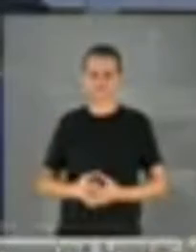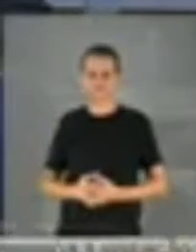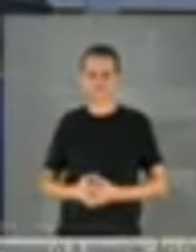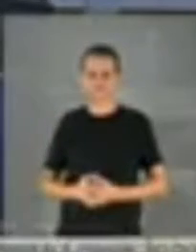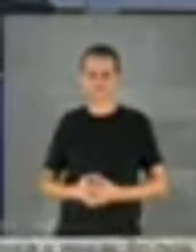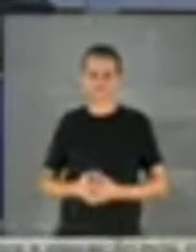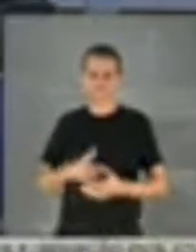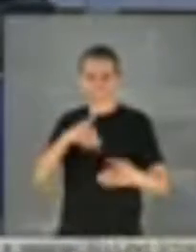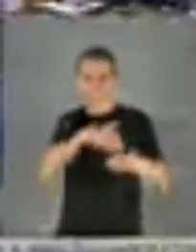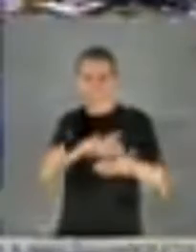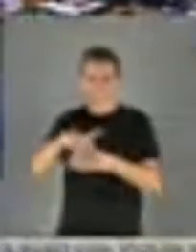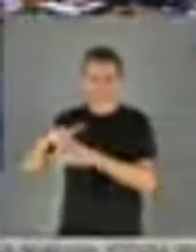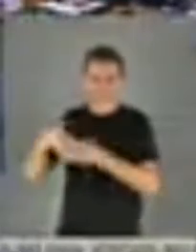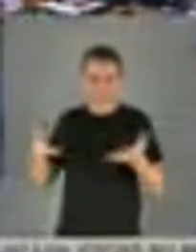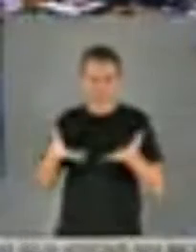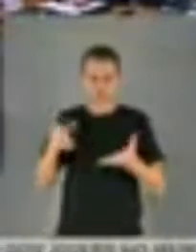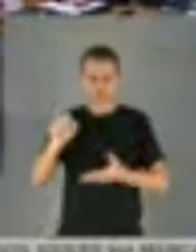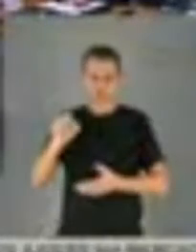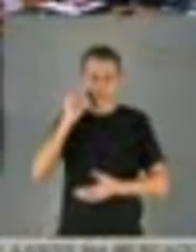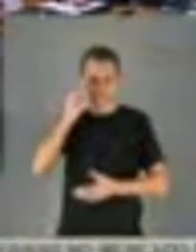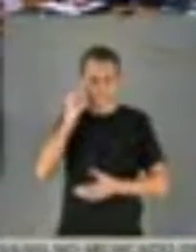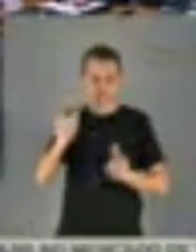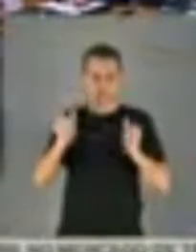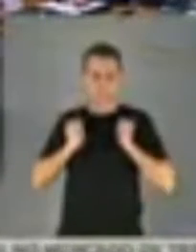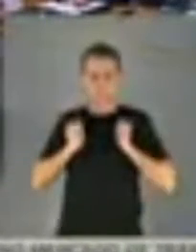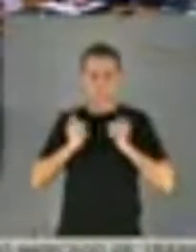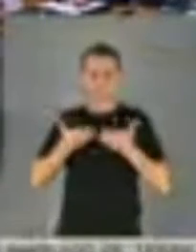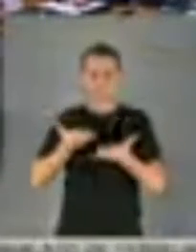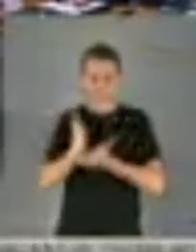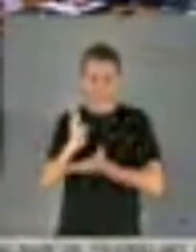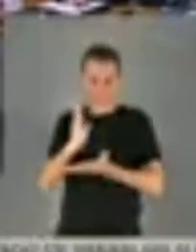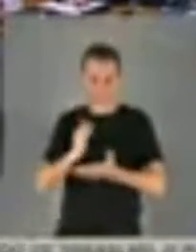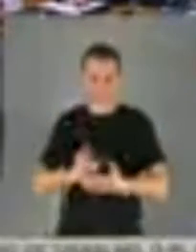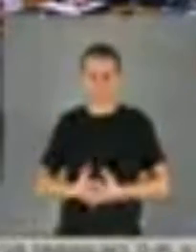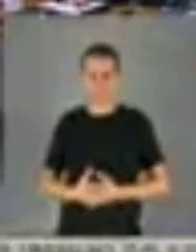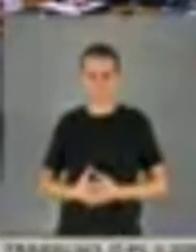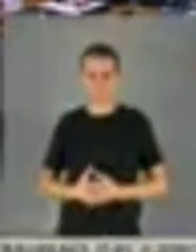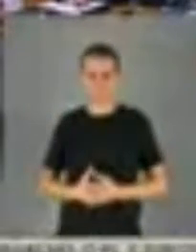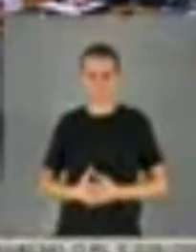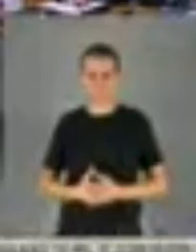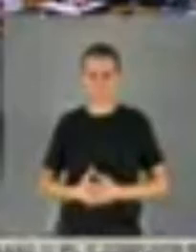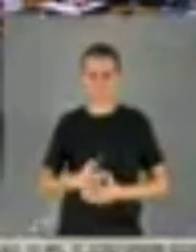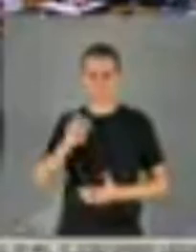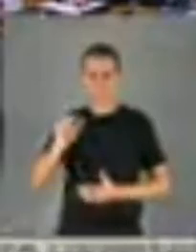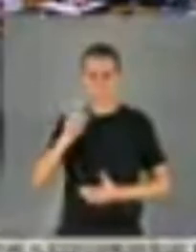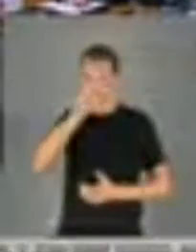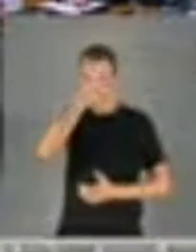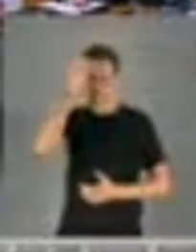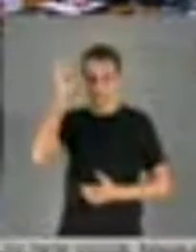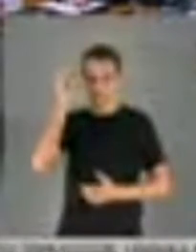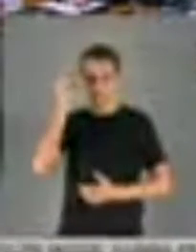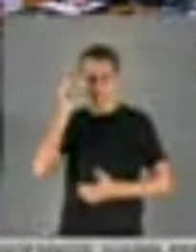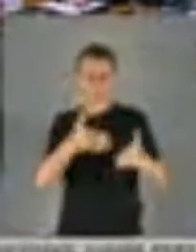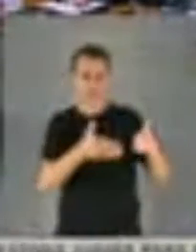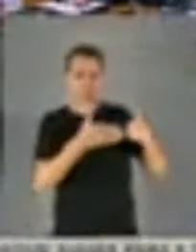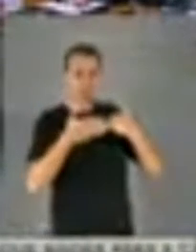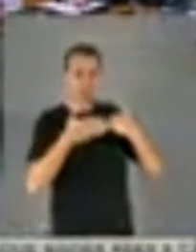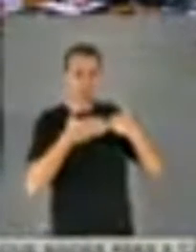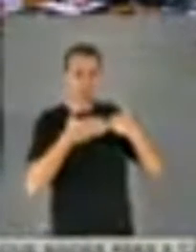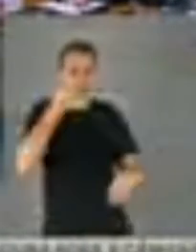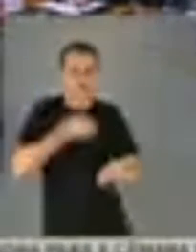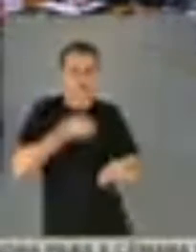Em votação. Os senadores que aprovam permanecem como estão. Aprovado. Os prefeitos... Senhor presidente, pela ordem, senhor presidente.